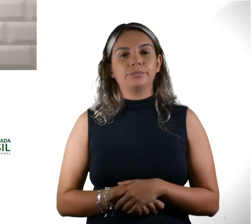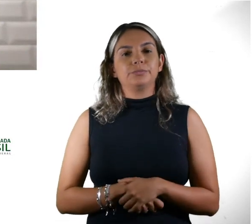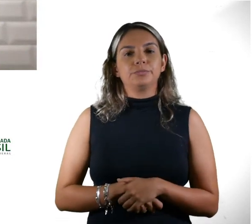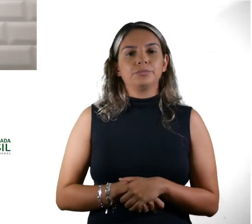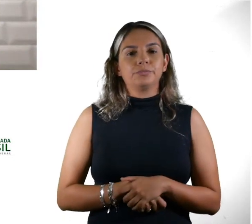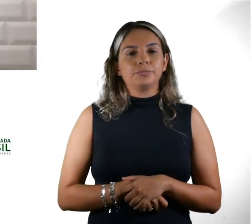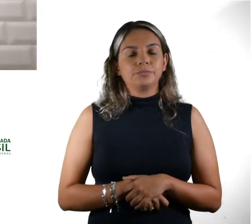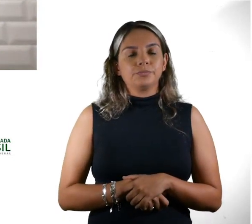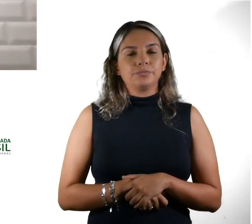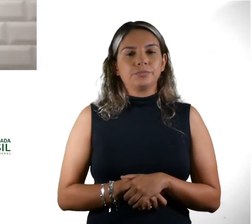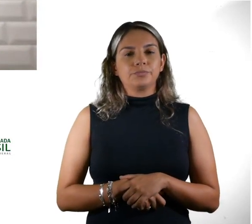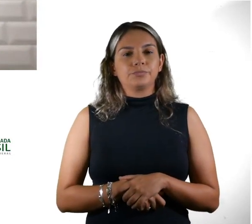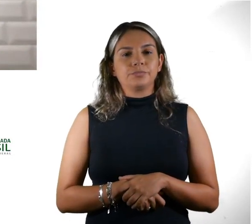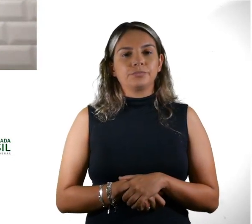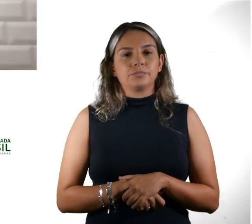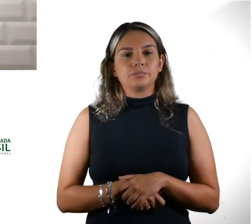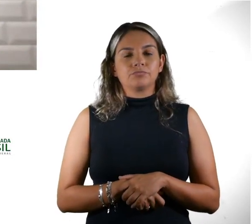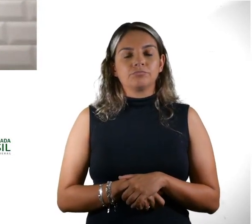Isso sim.